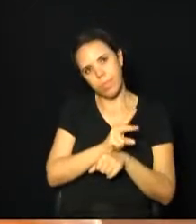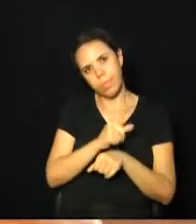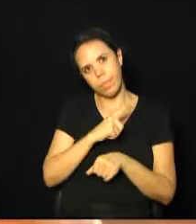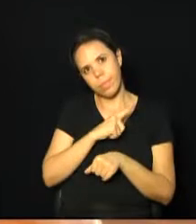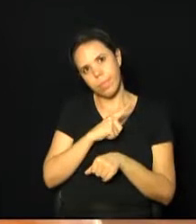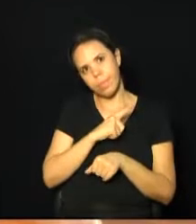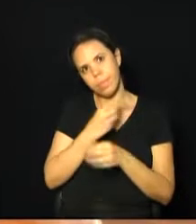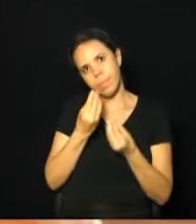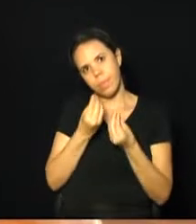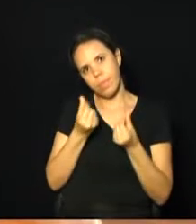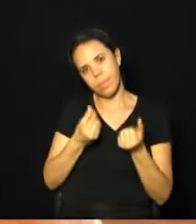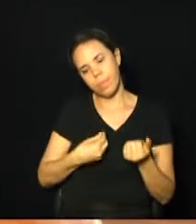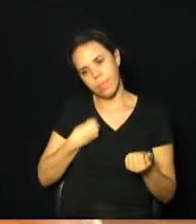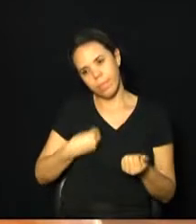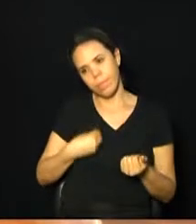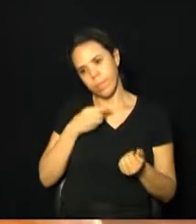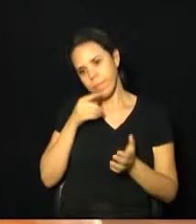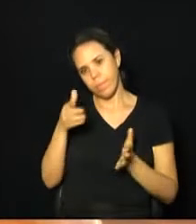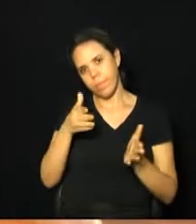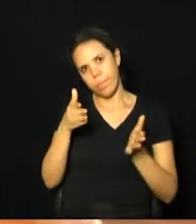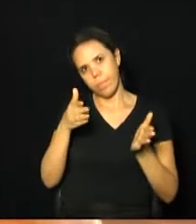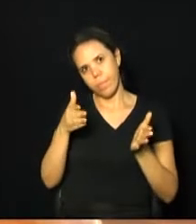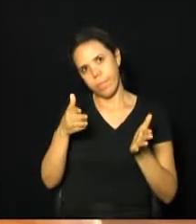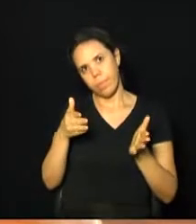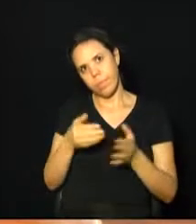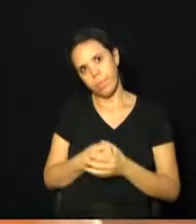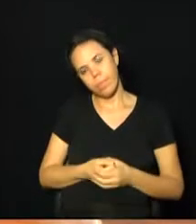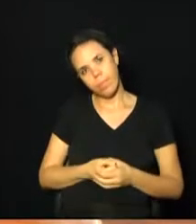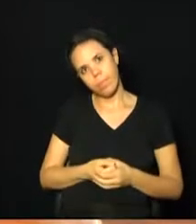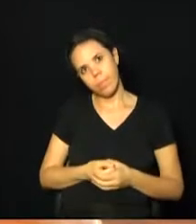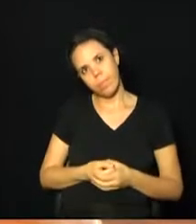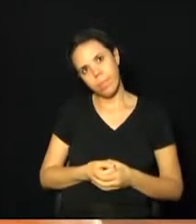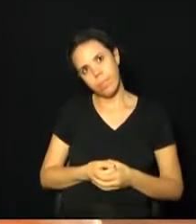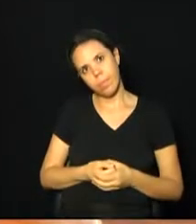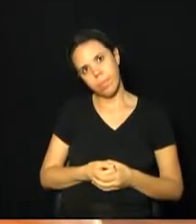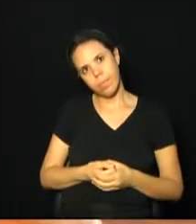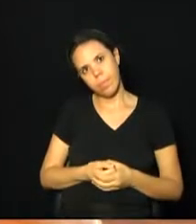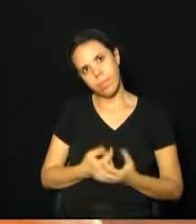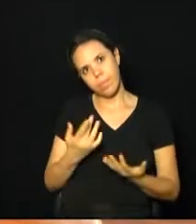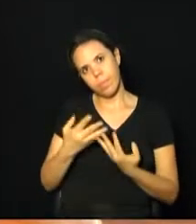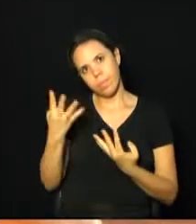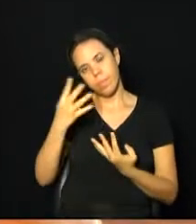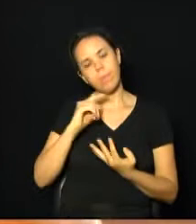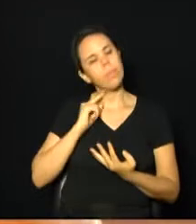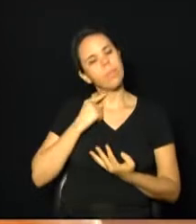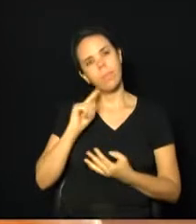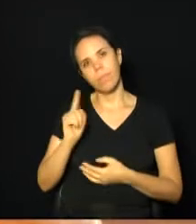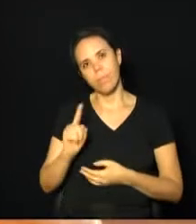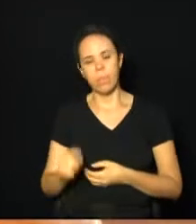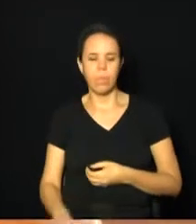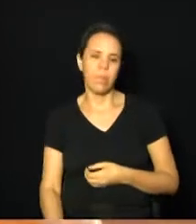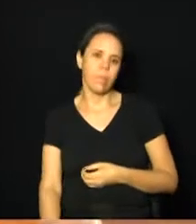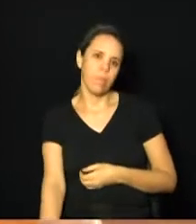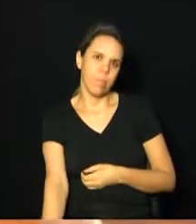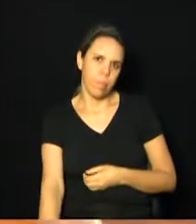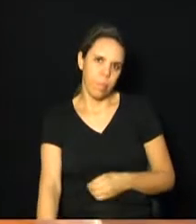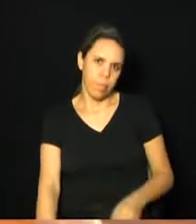tenha qualidade de vida, para que os rios, né, não sejam tão poluídos, tão mal cuidados,